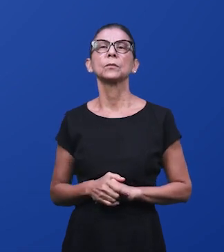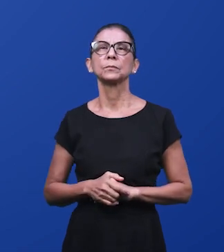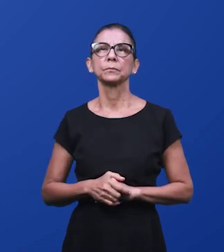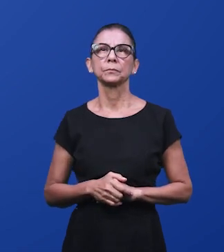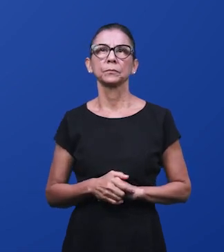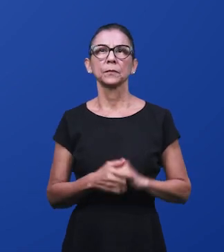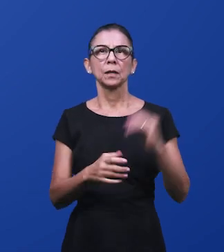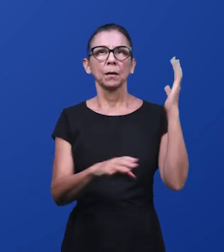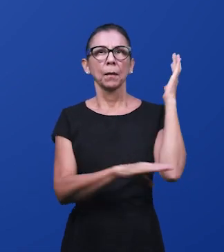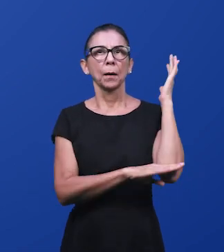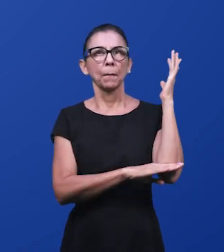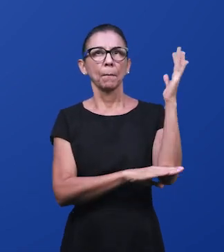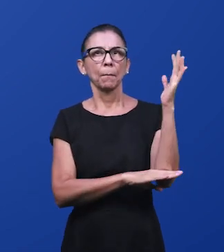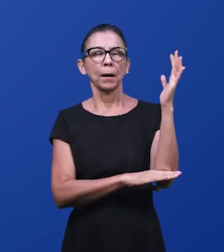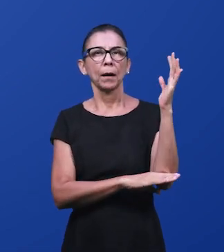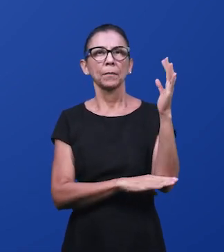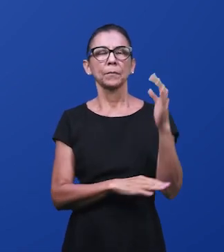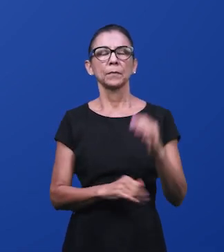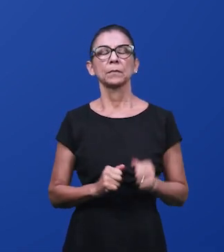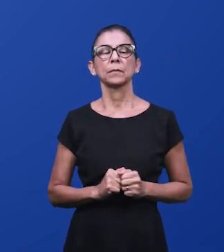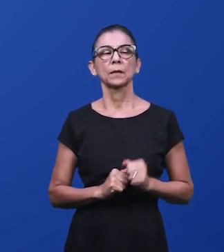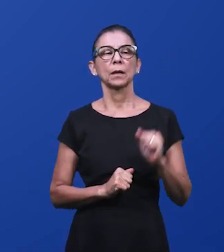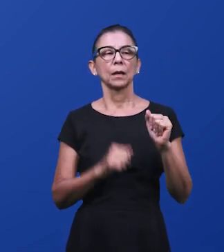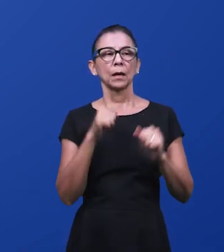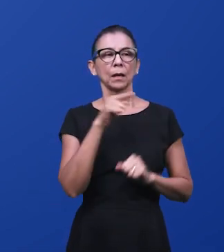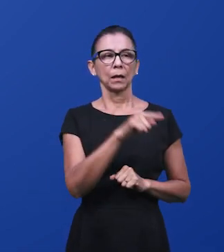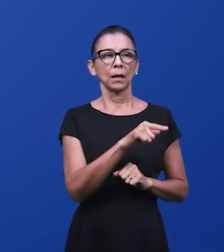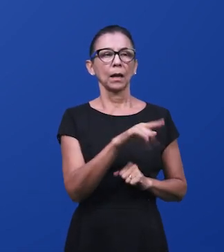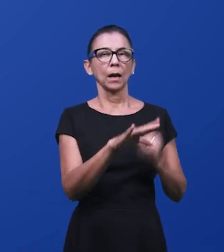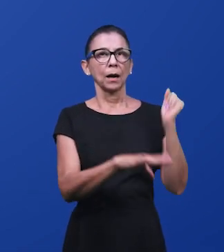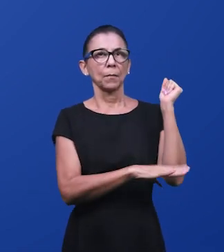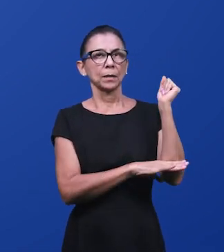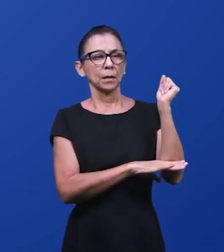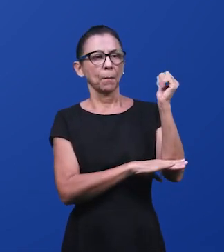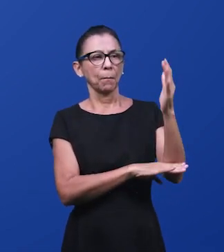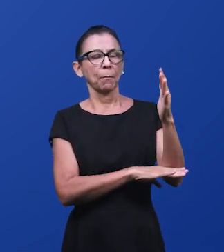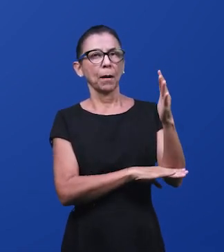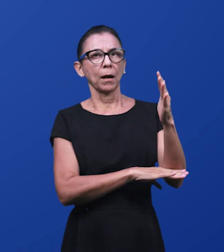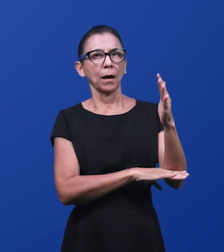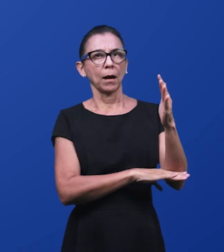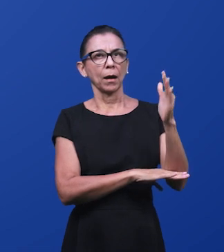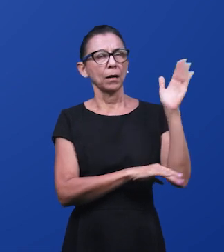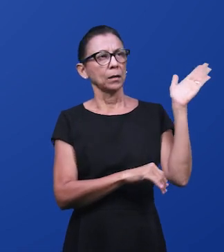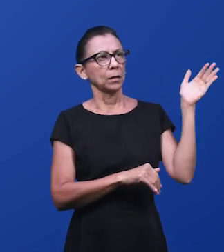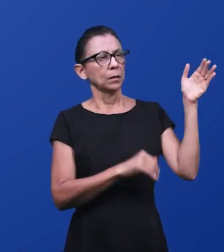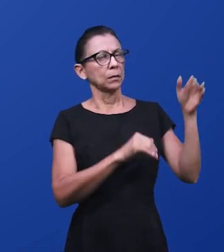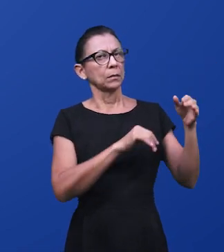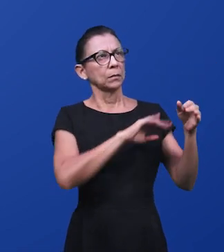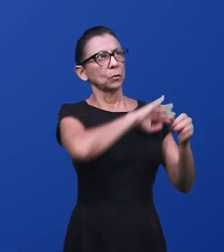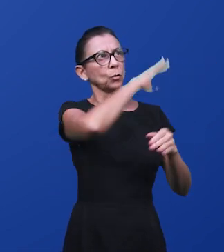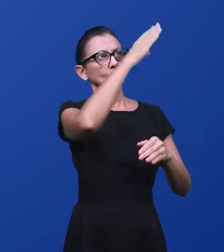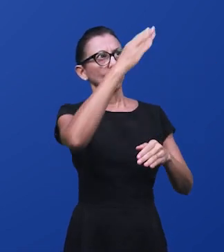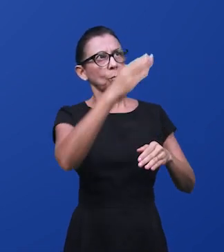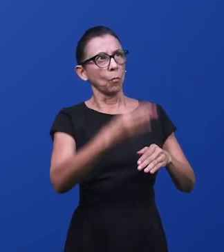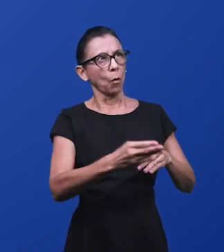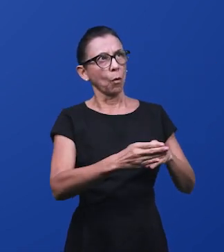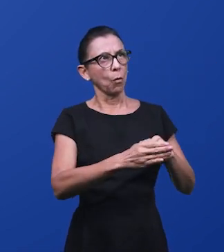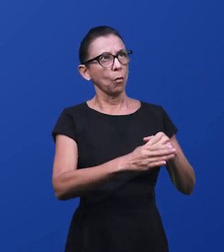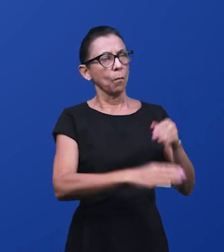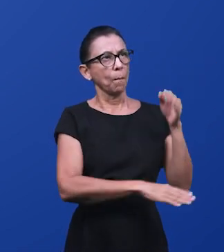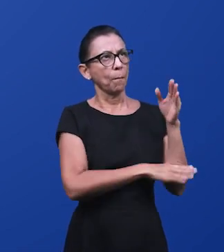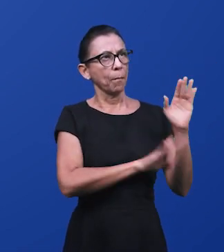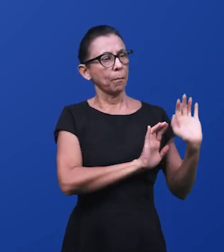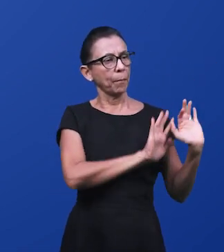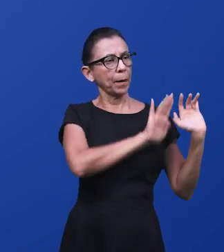Líbano, elas eram cortadas e elas desciam morro abaixo. Depois elas eram levadas pelo mar e então elas subiam pelo monte até